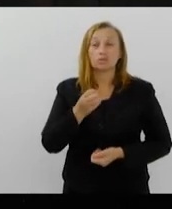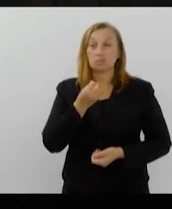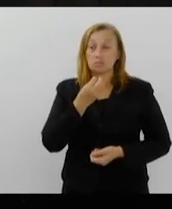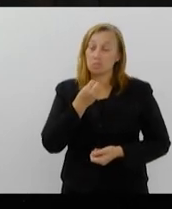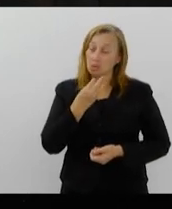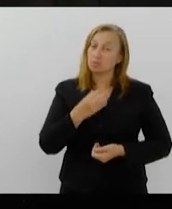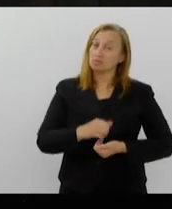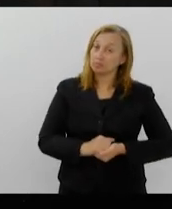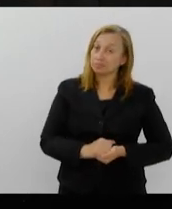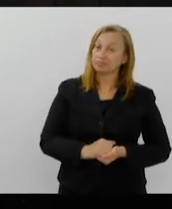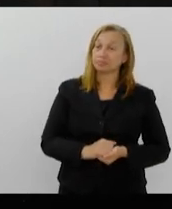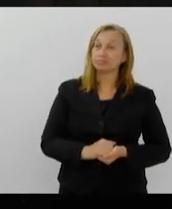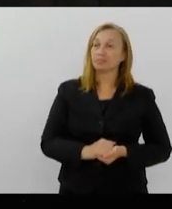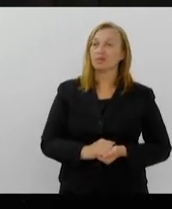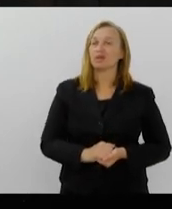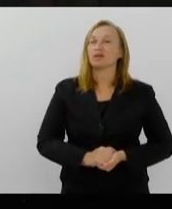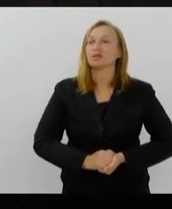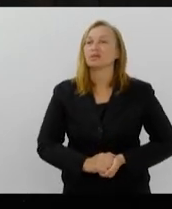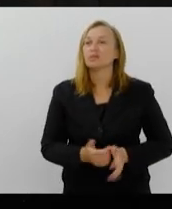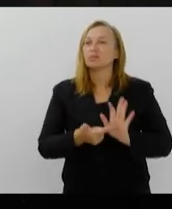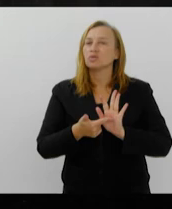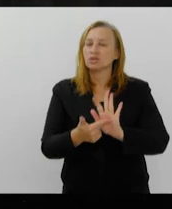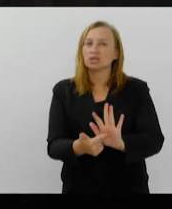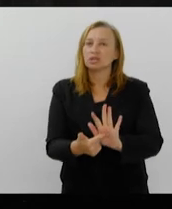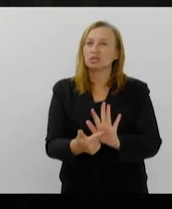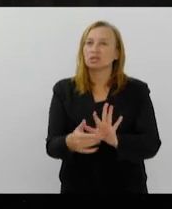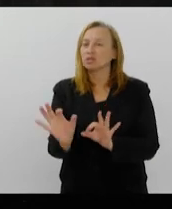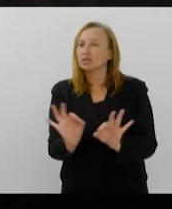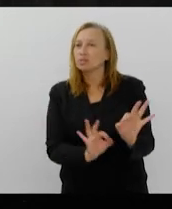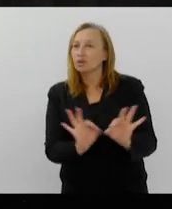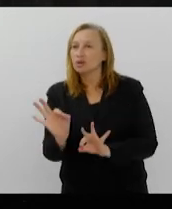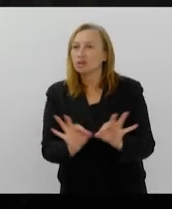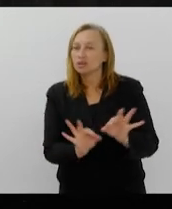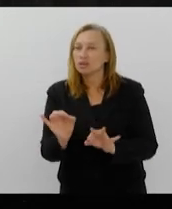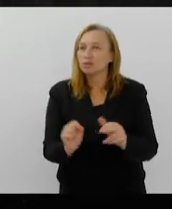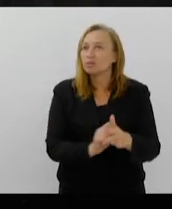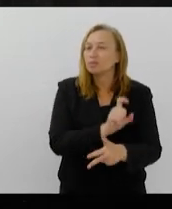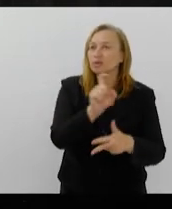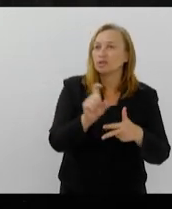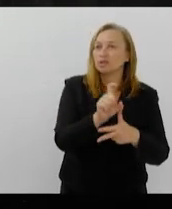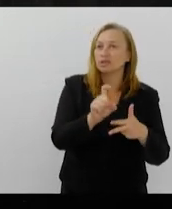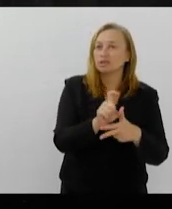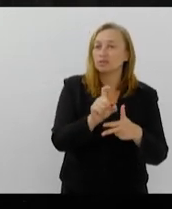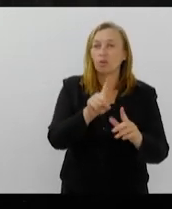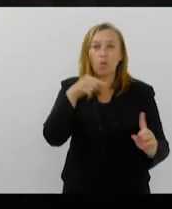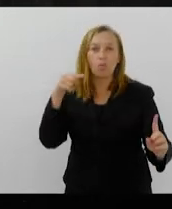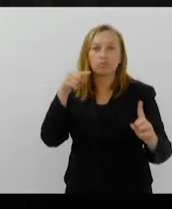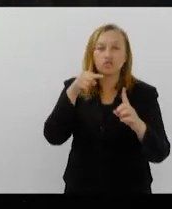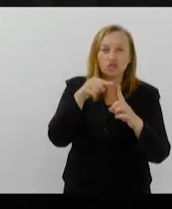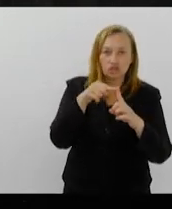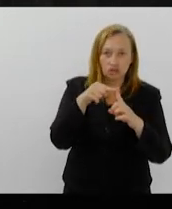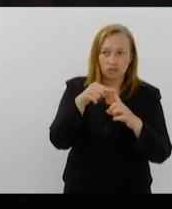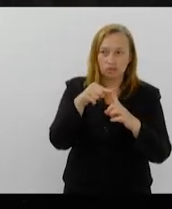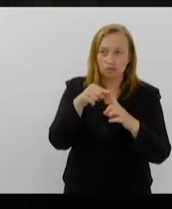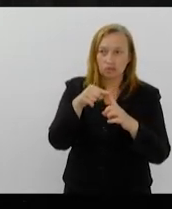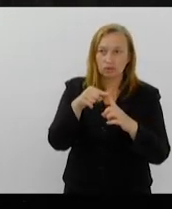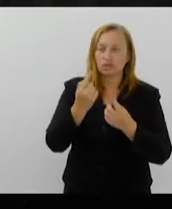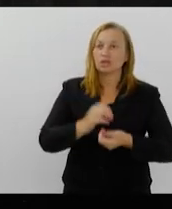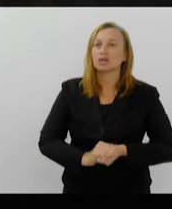positivo, o demonstrativo de programação do Poder Executivo por objetivos